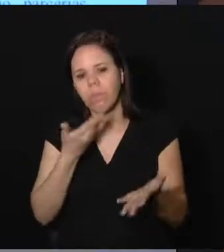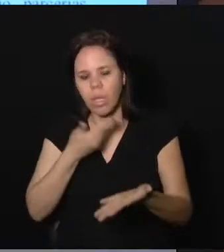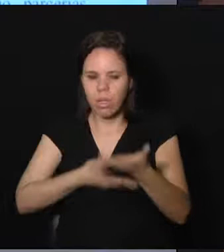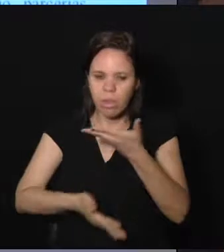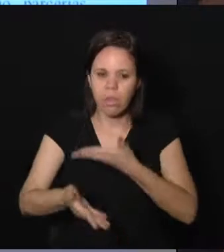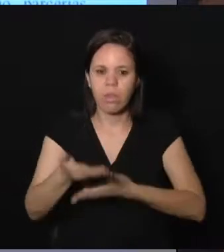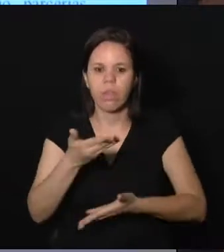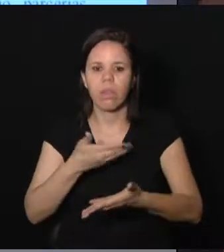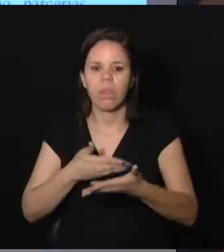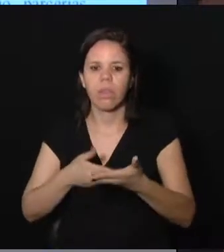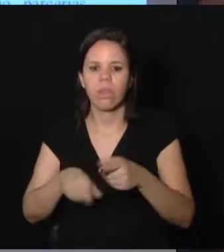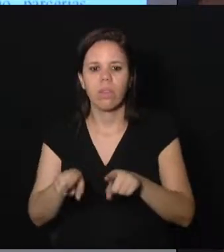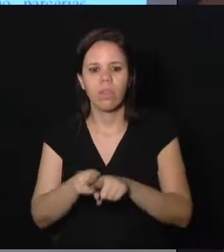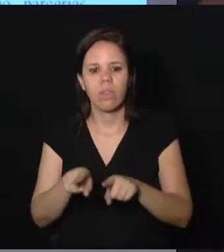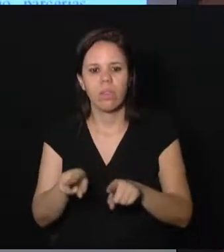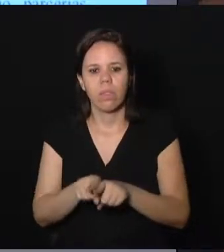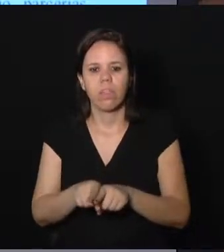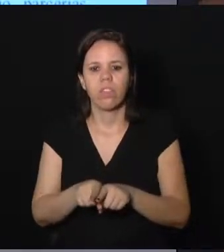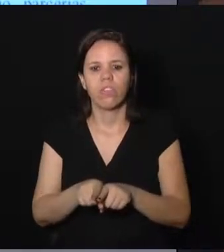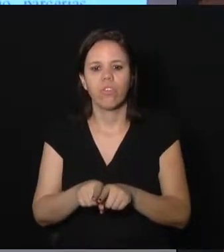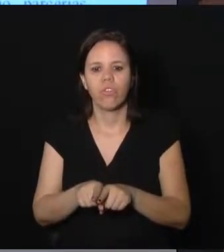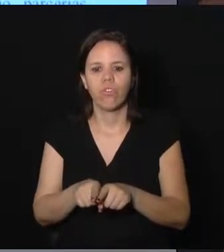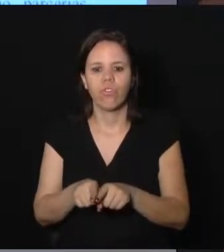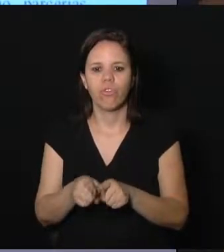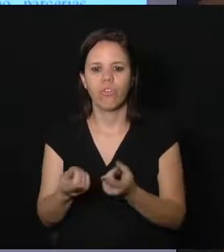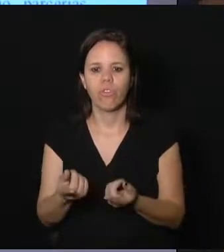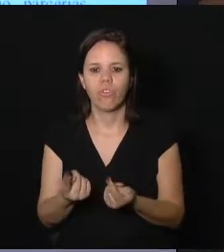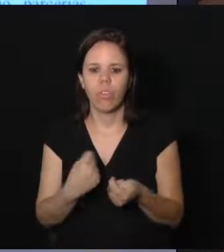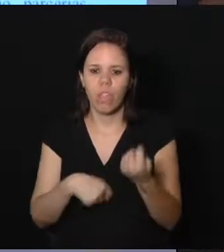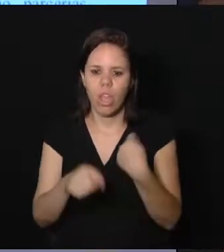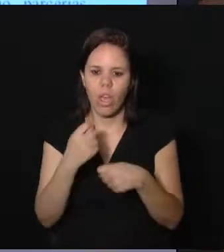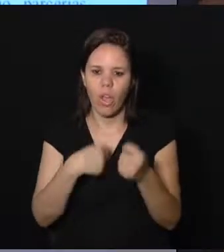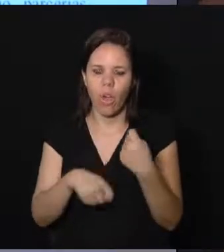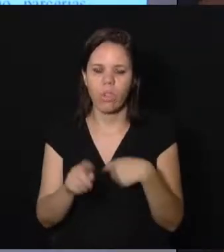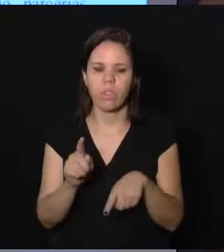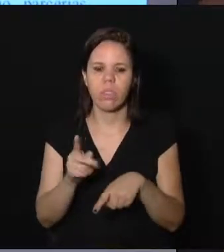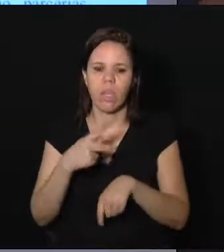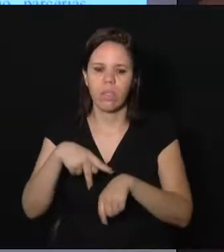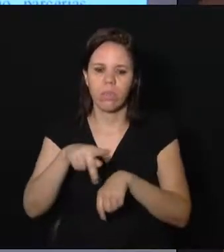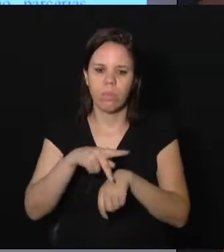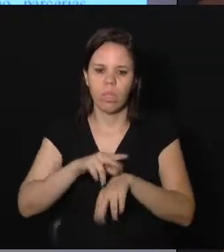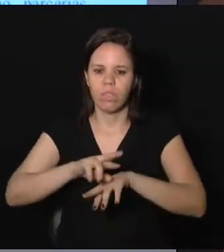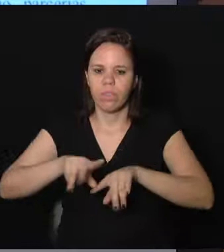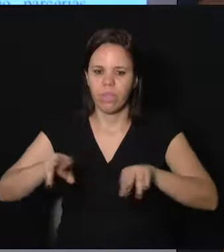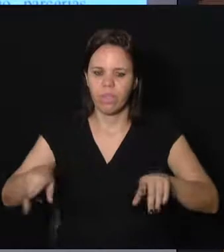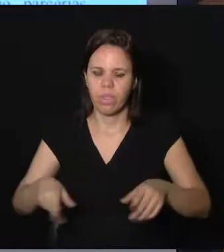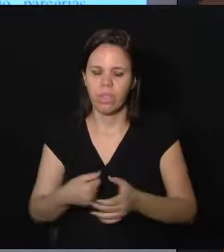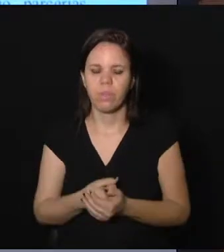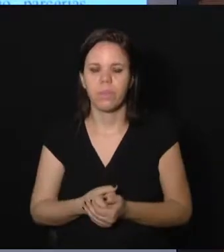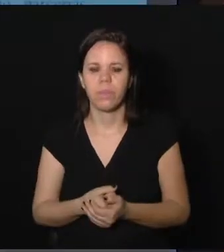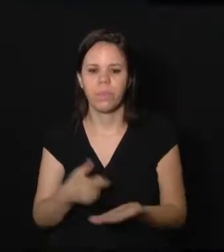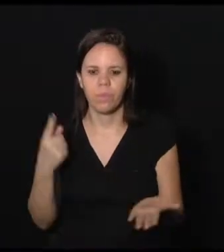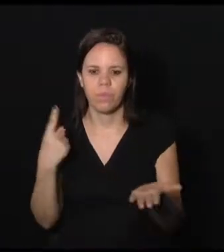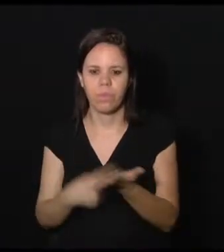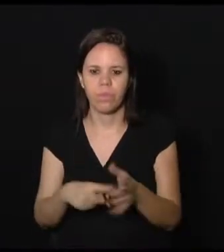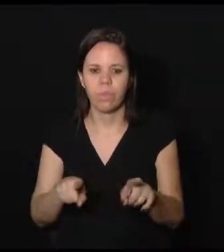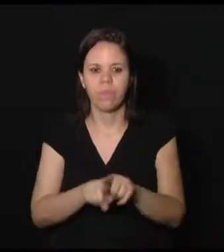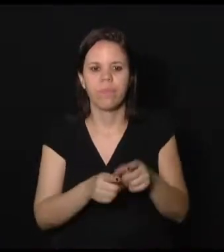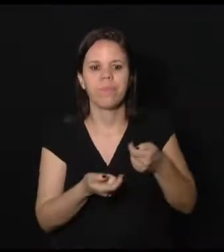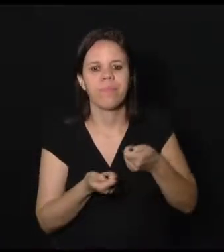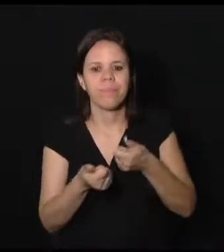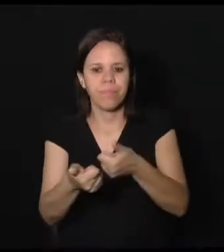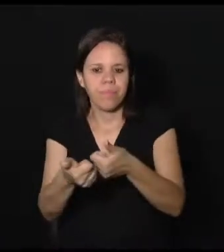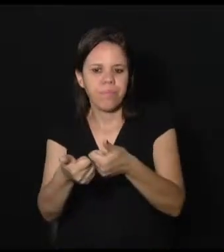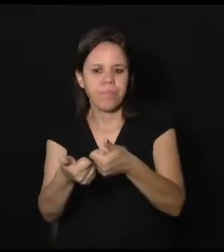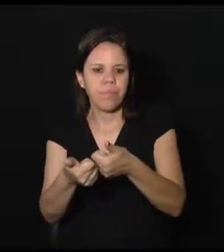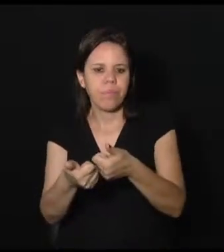relacionamento e o trânsito de mercadorias entre esses países, né? Então o acordo também traz benefícios para as pequenas